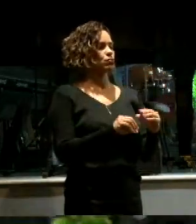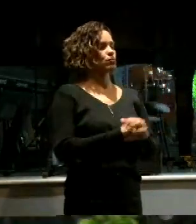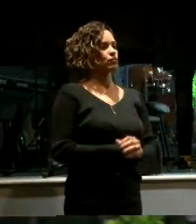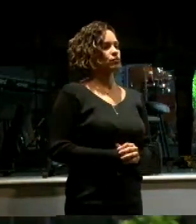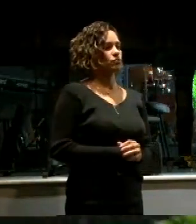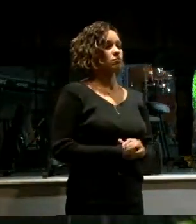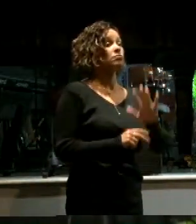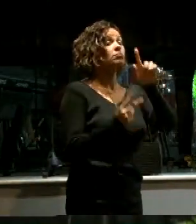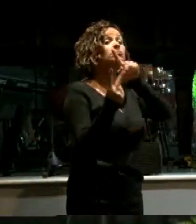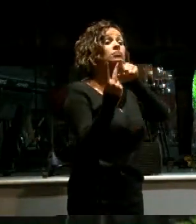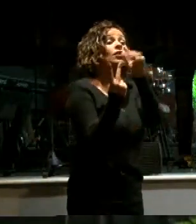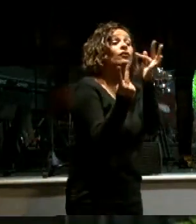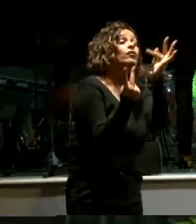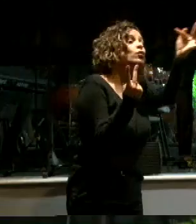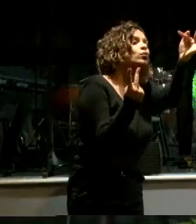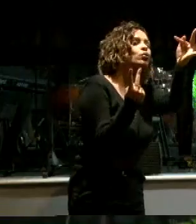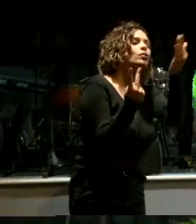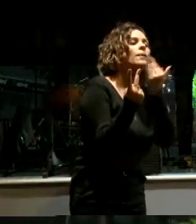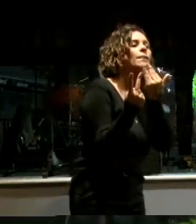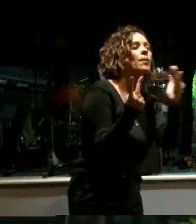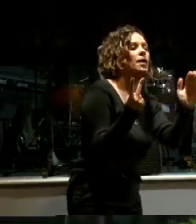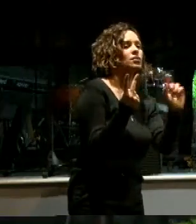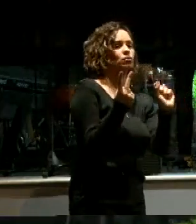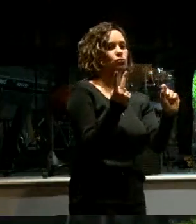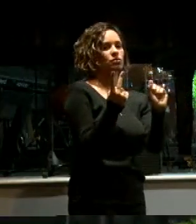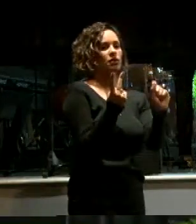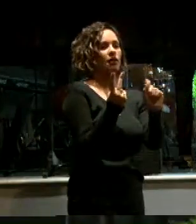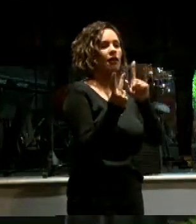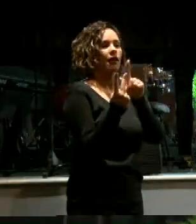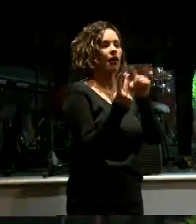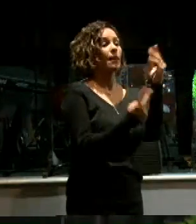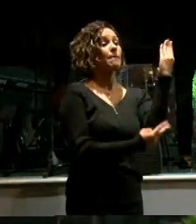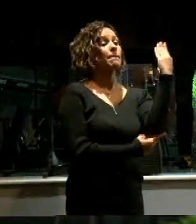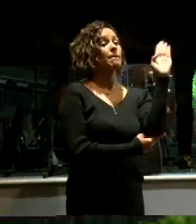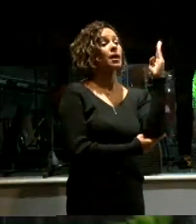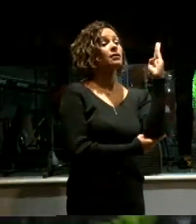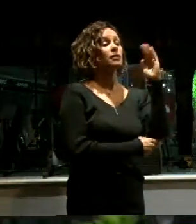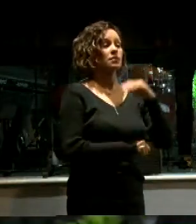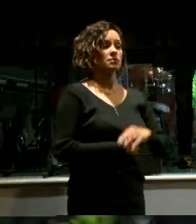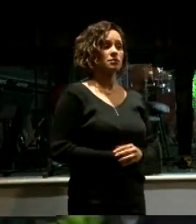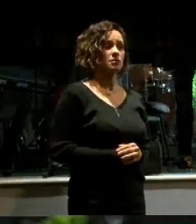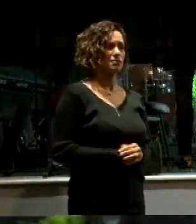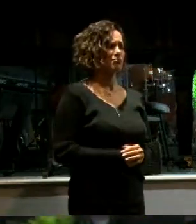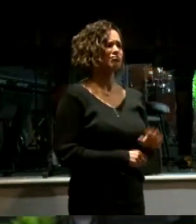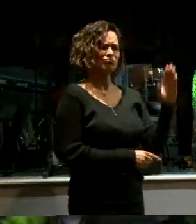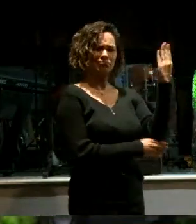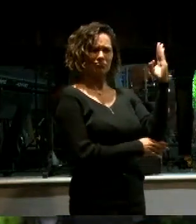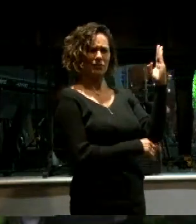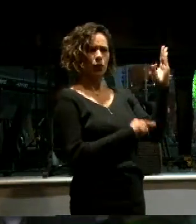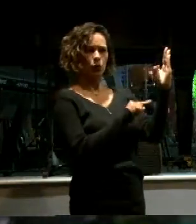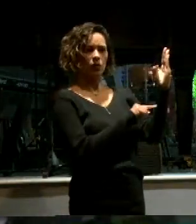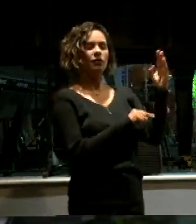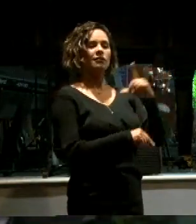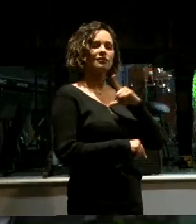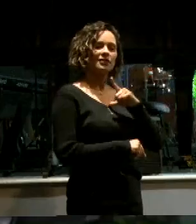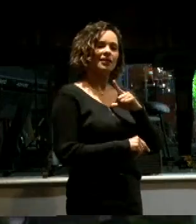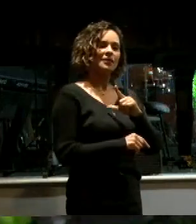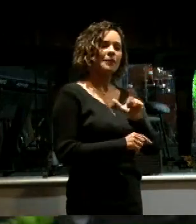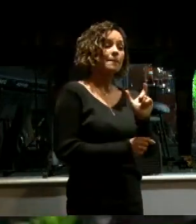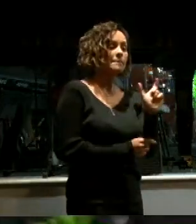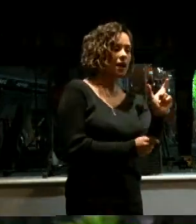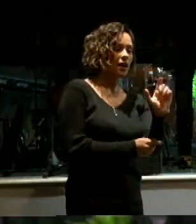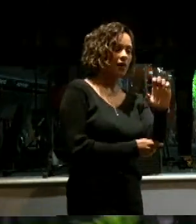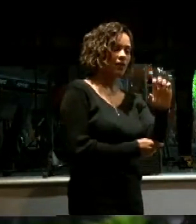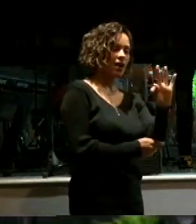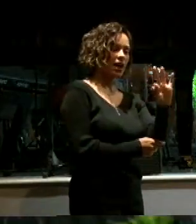Para o futuro é a madeira. Porque essa mesma palavra, etz, é a palavra